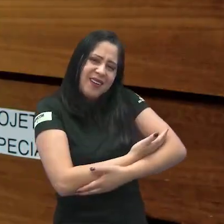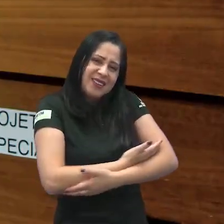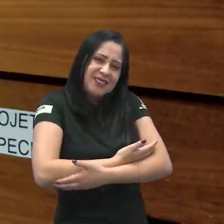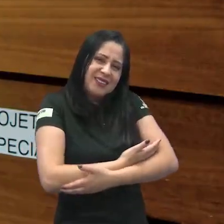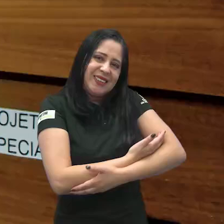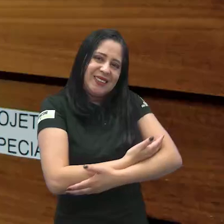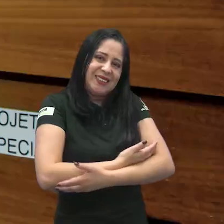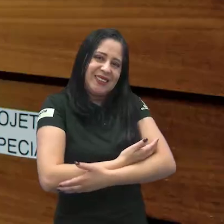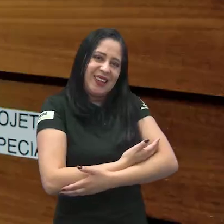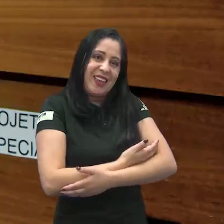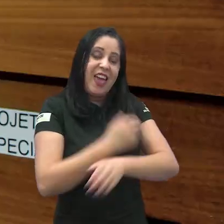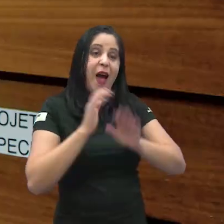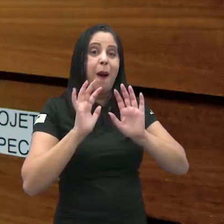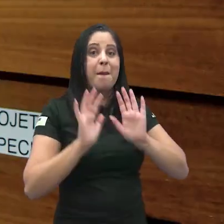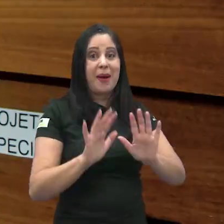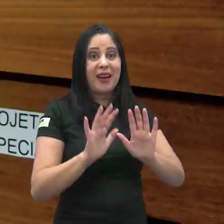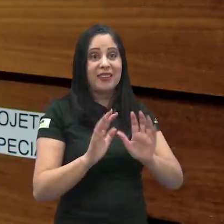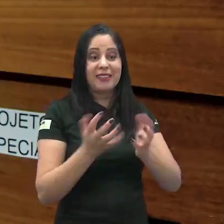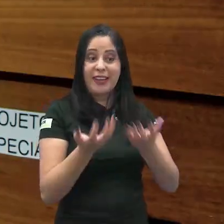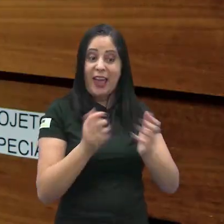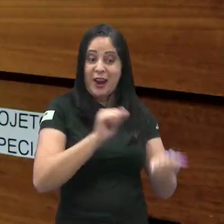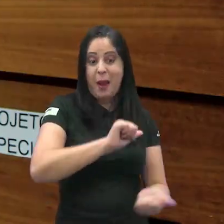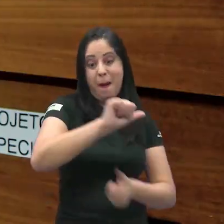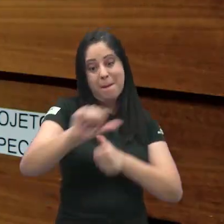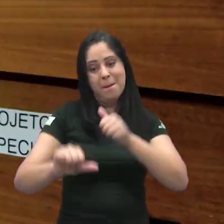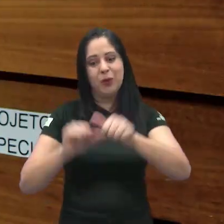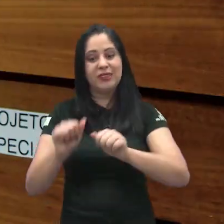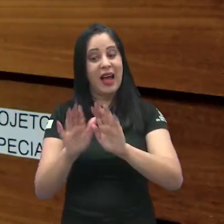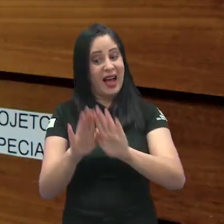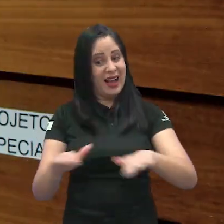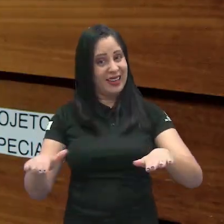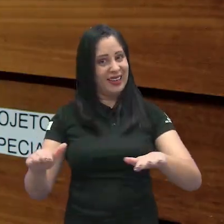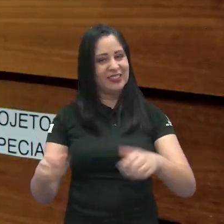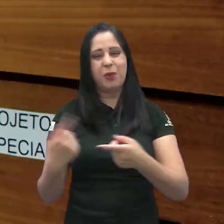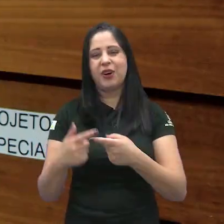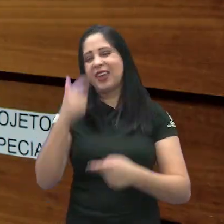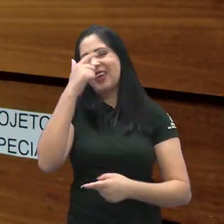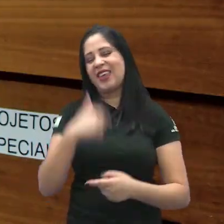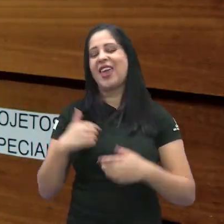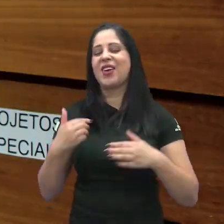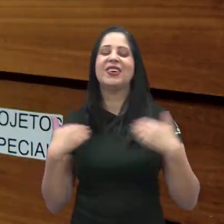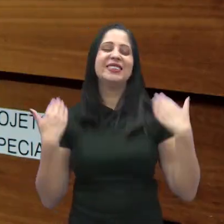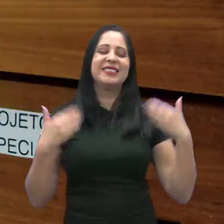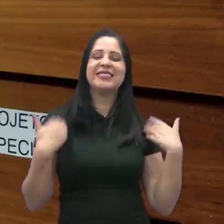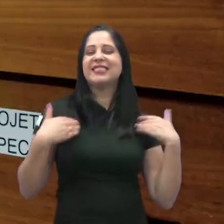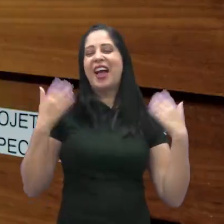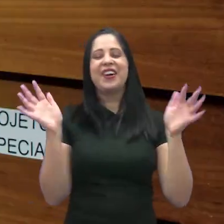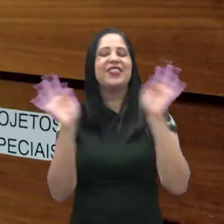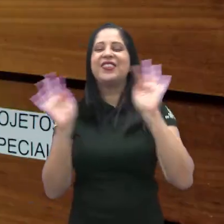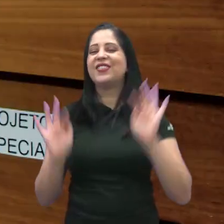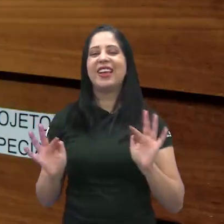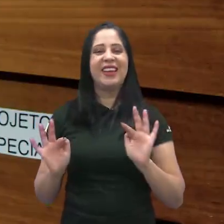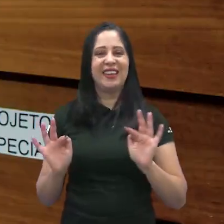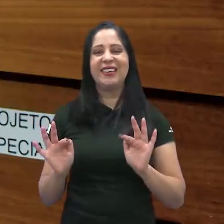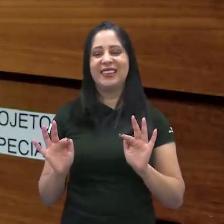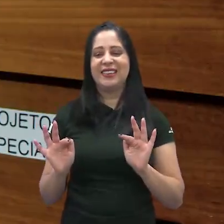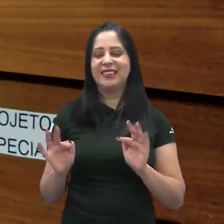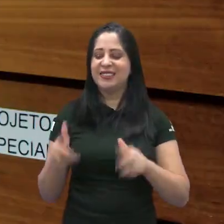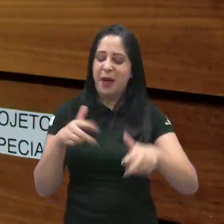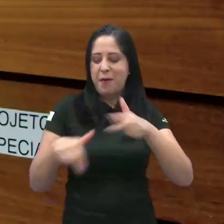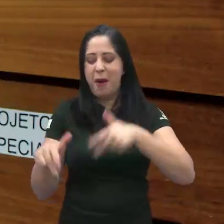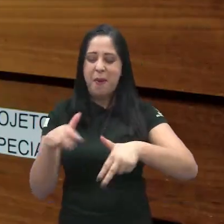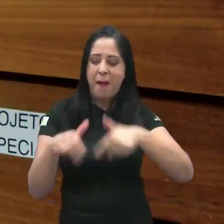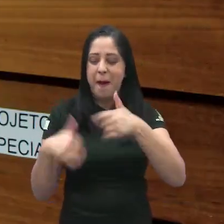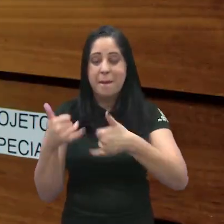E as meninas queriam que eu fosse para o infantil, porque eu sou mais ativa, sou mais alegre, animada. E com as crianças do infantil isso agrega